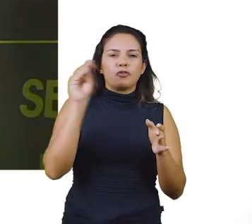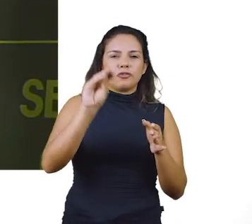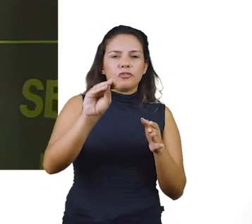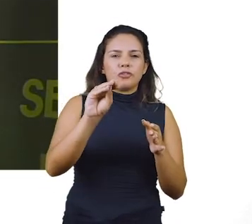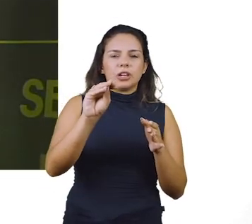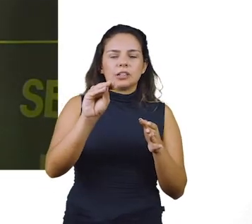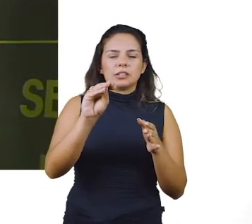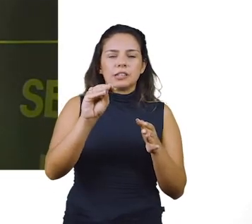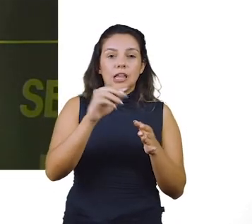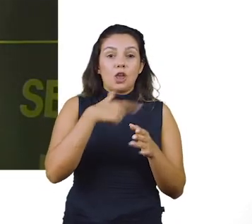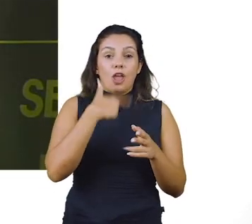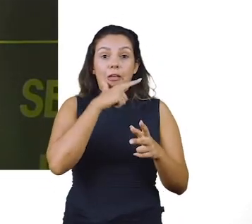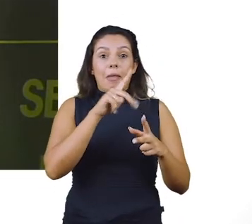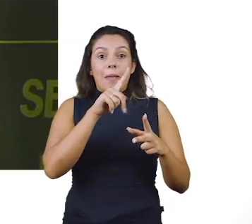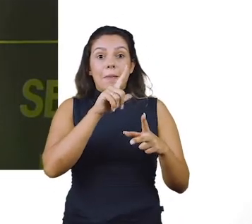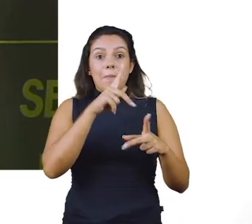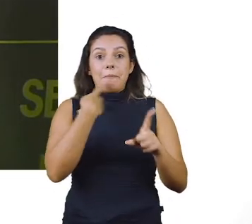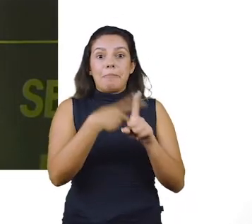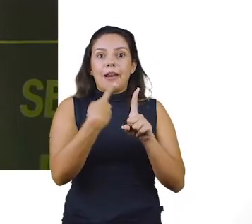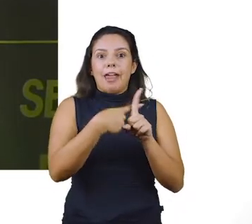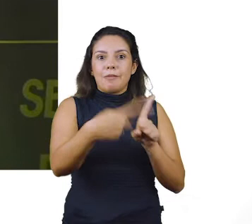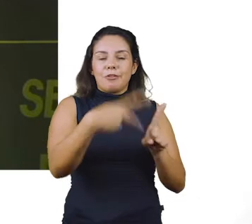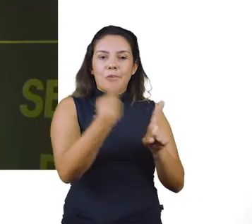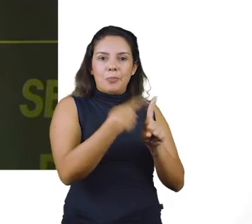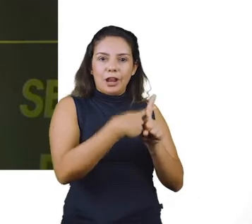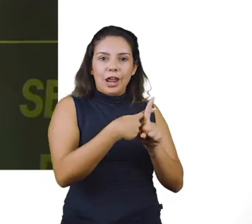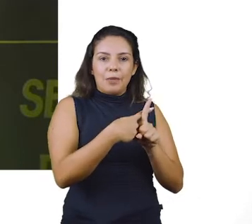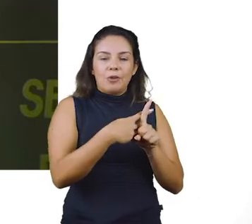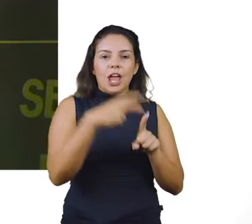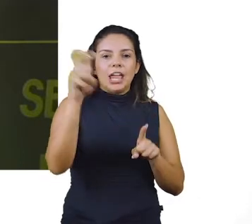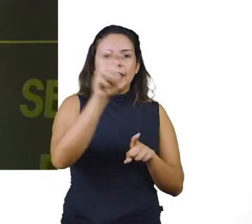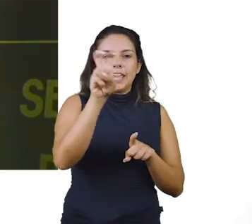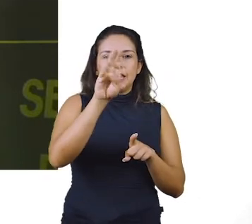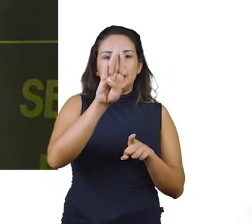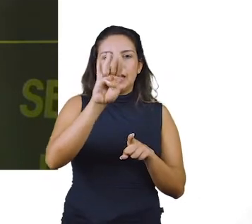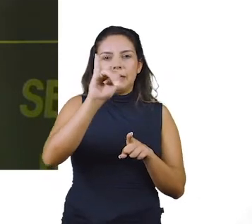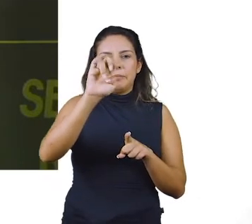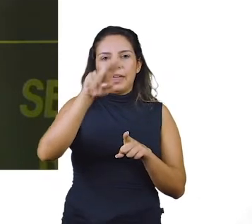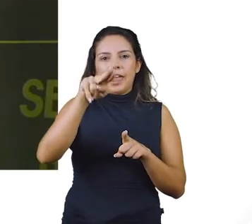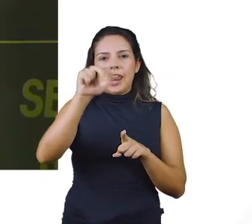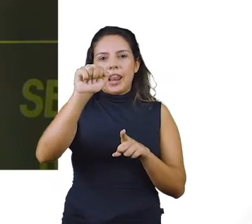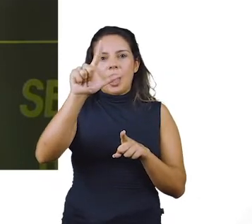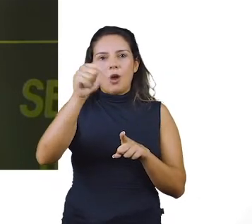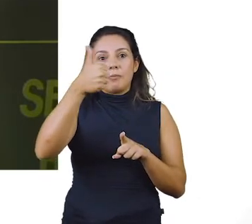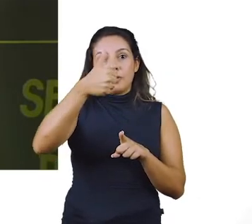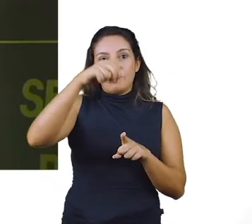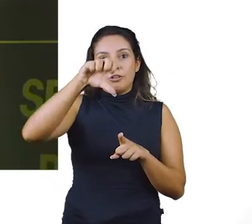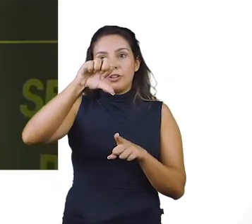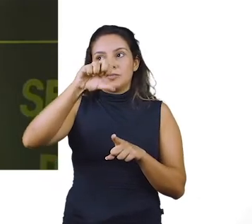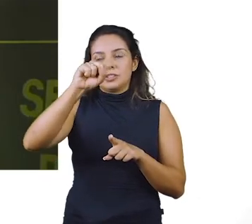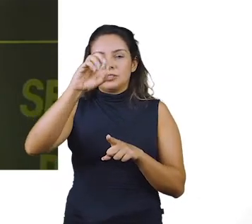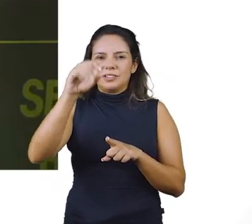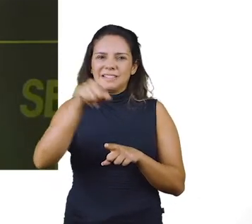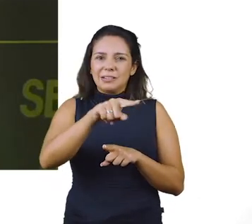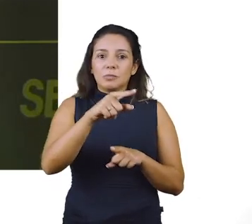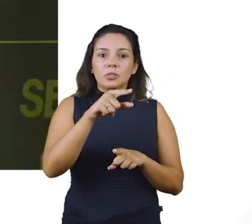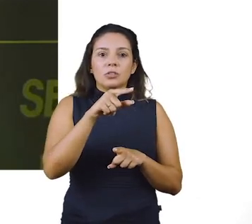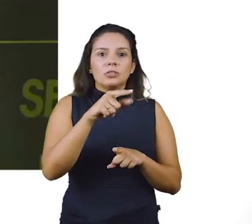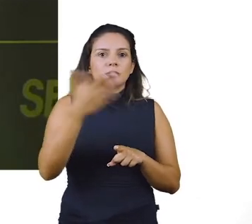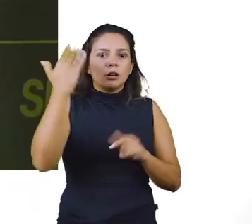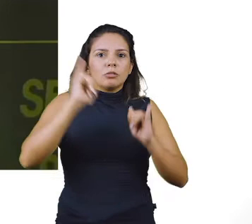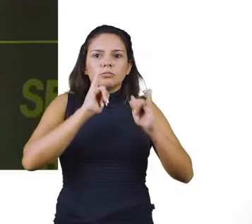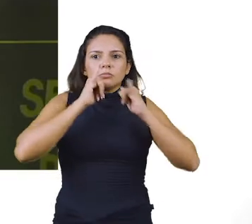5ª Bienal Nestlé de Literatura Brasileira em 1990. E ele teve uma divulgação muito boa